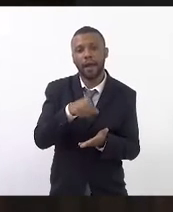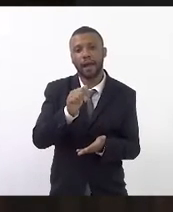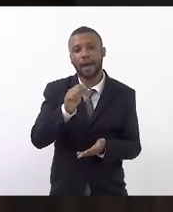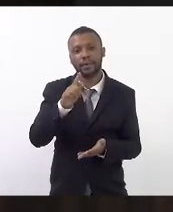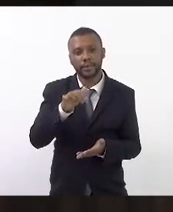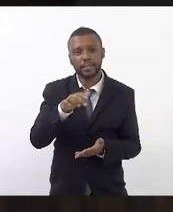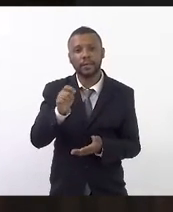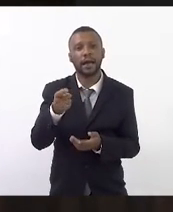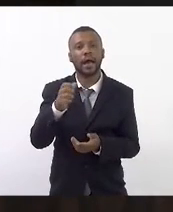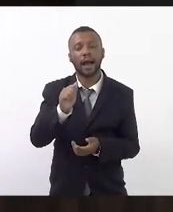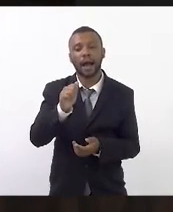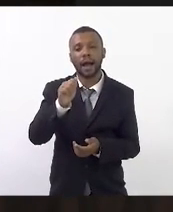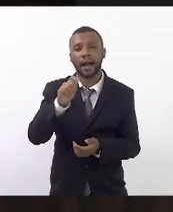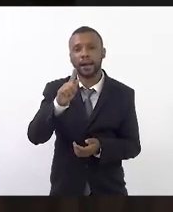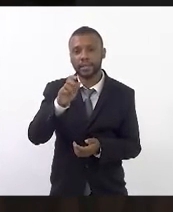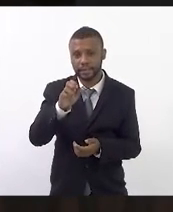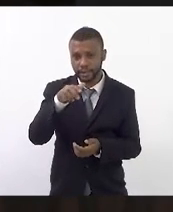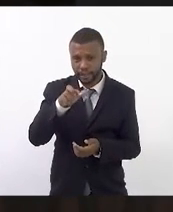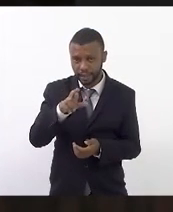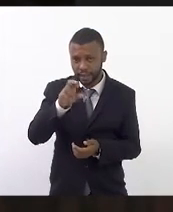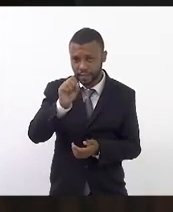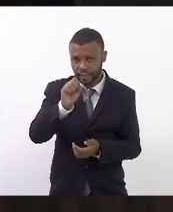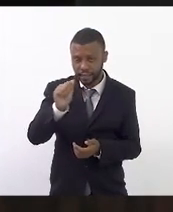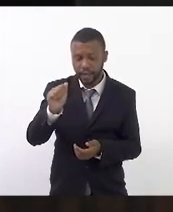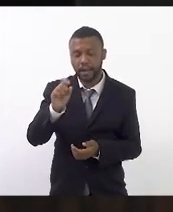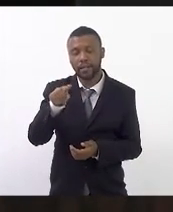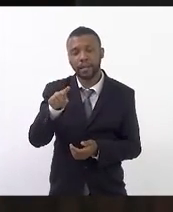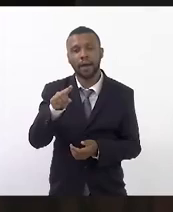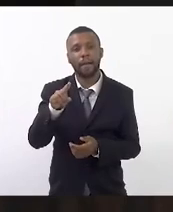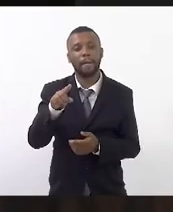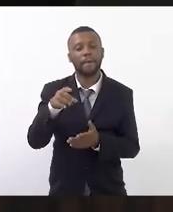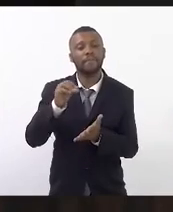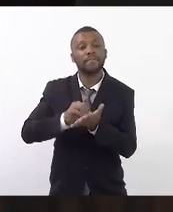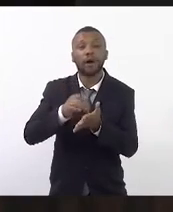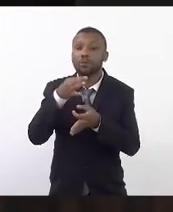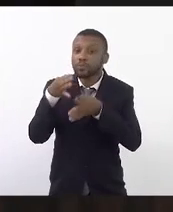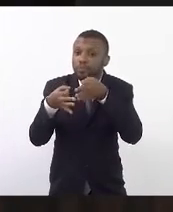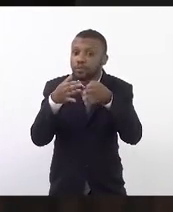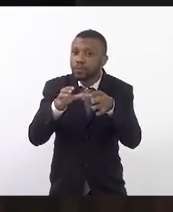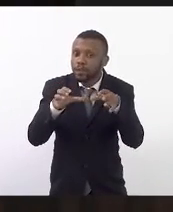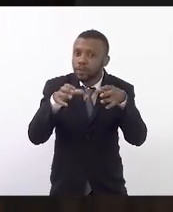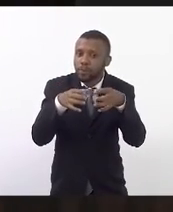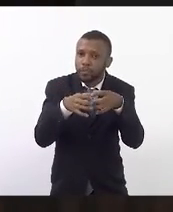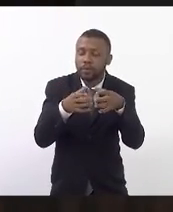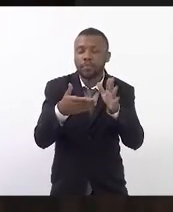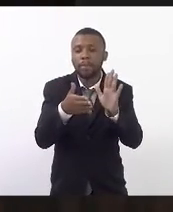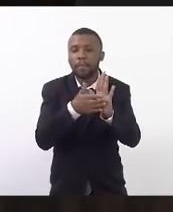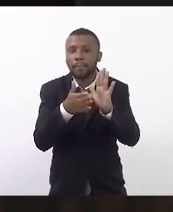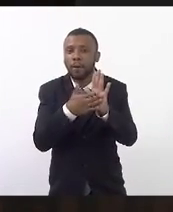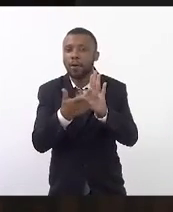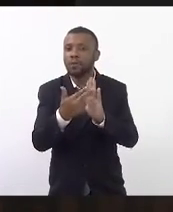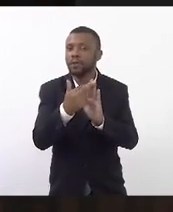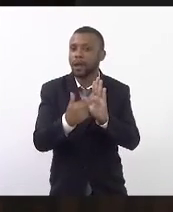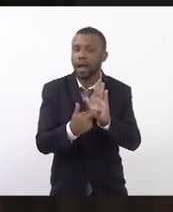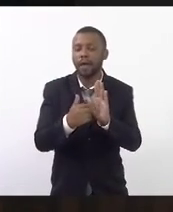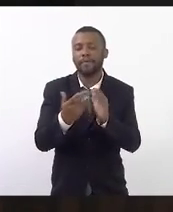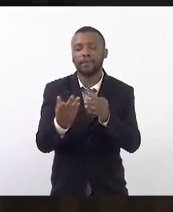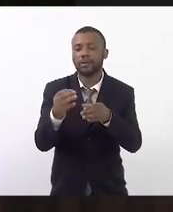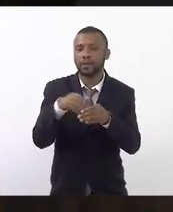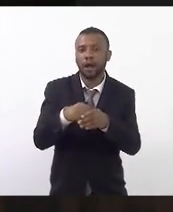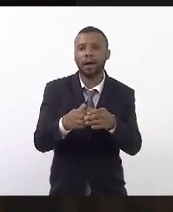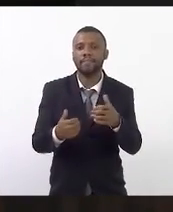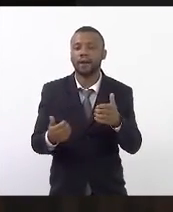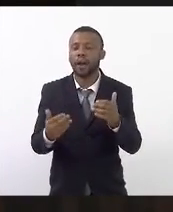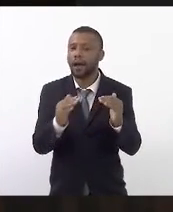Janeiro, AGENERSA. Parecer da Comissão de Normas Internas e Proposições, Normas Internas e Proposições Externas é